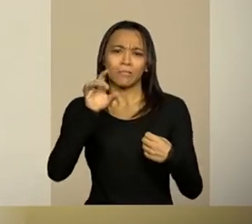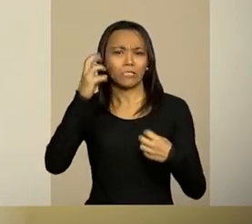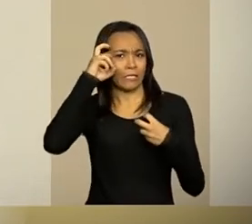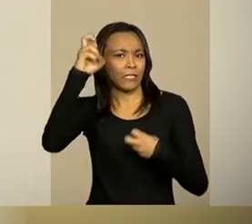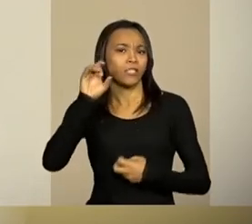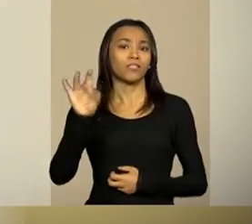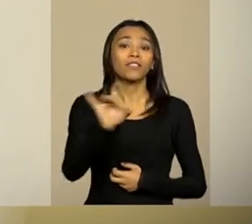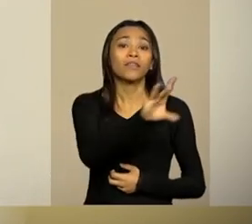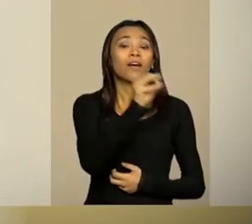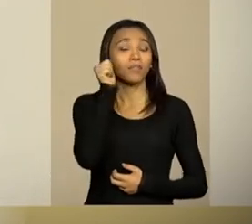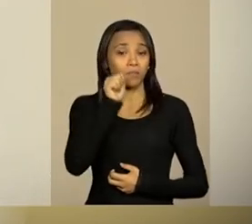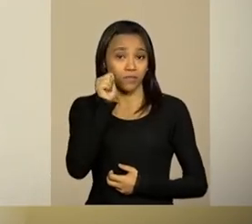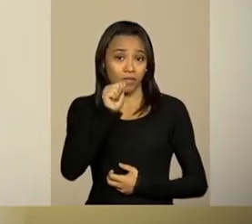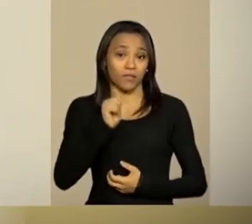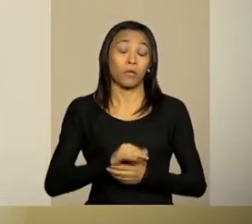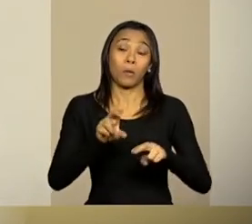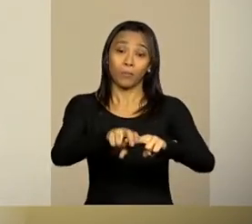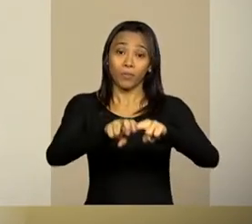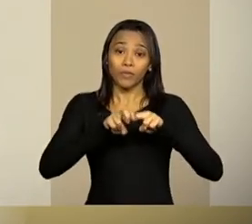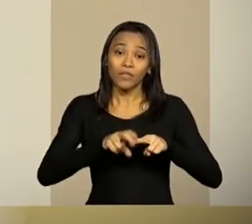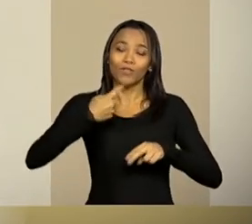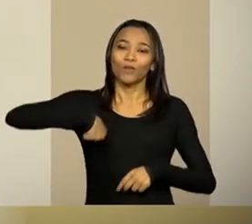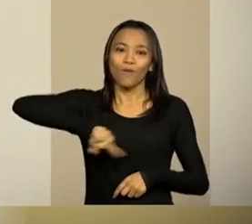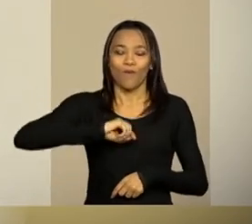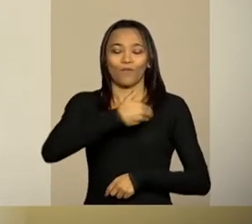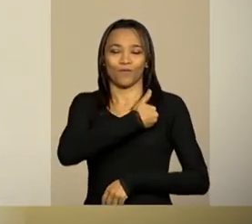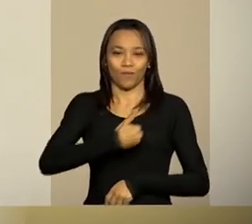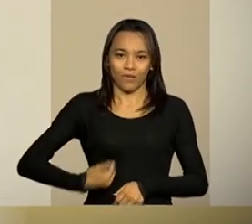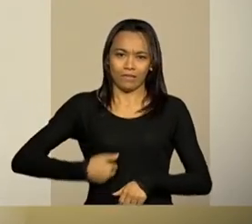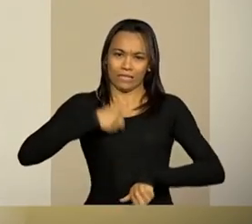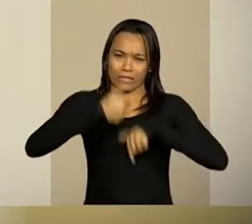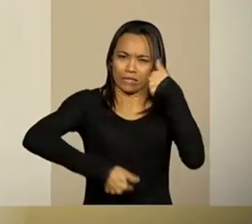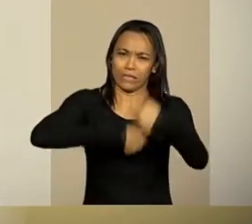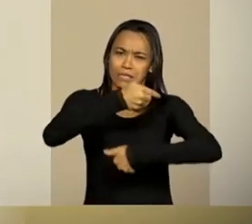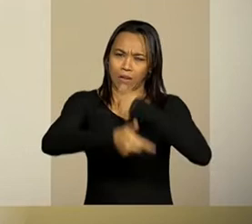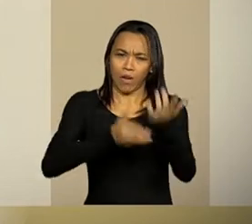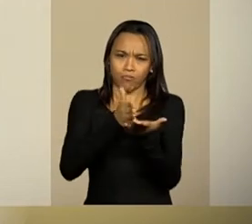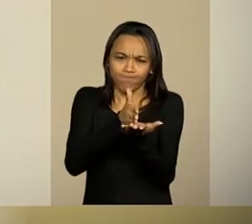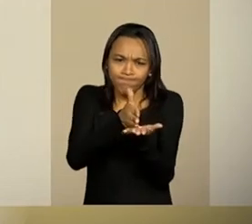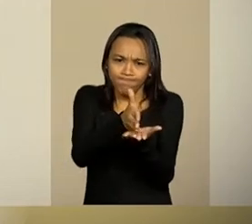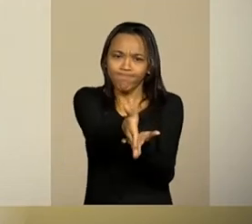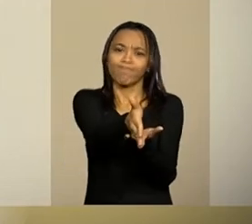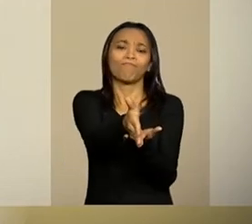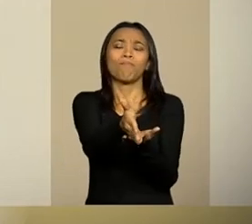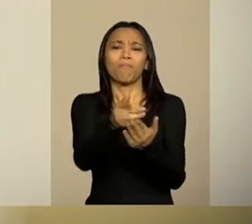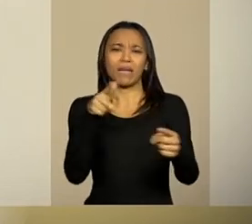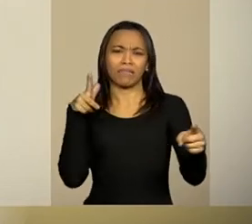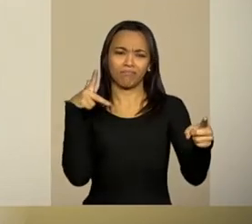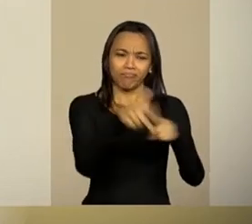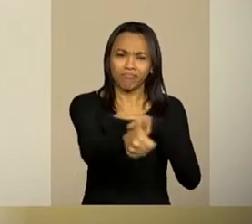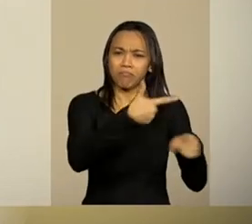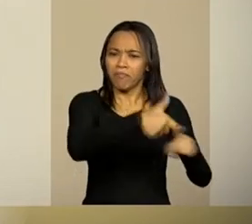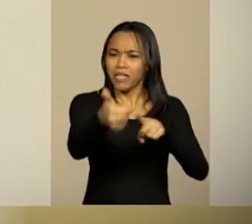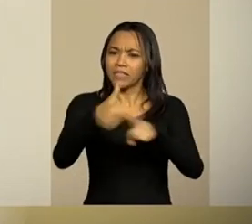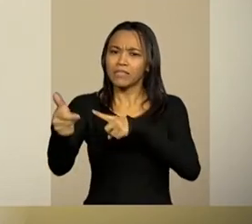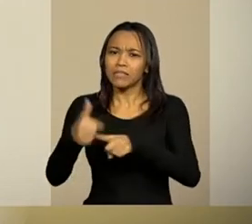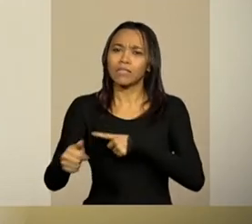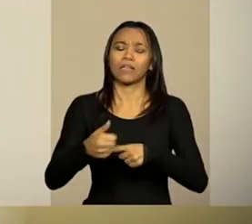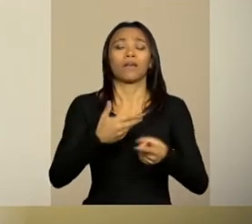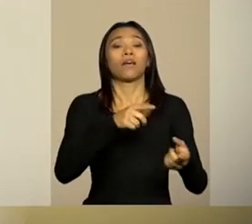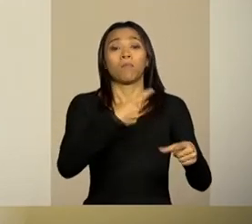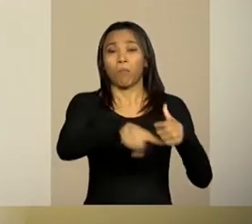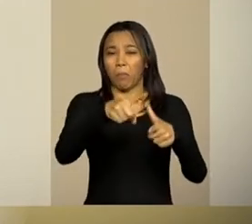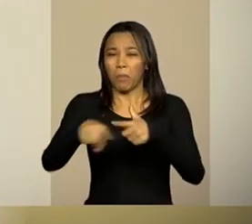uma de suas mulheres por isso o nosso governo trabalha com muita firmeza para ver o carreiras